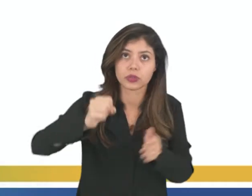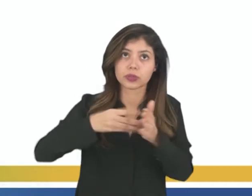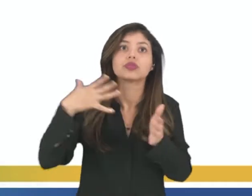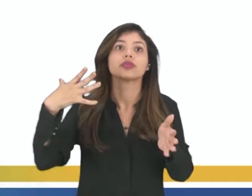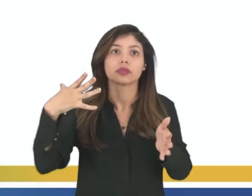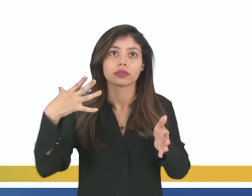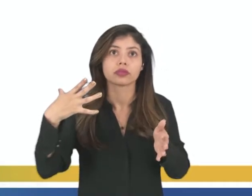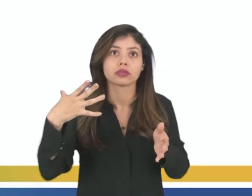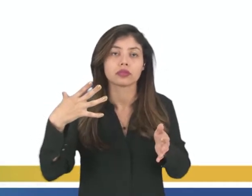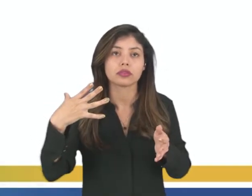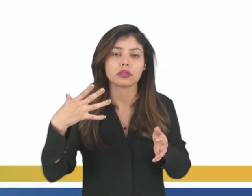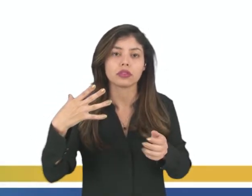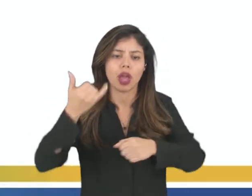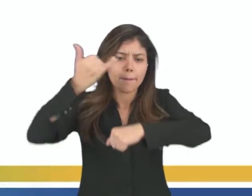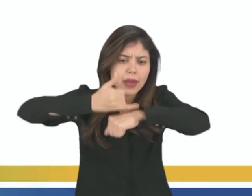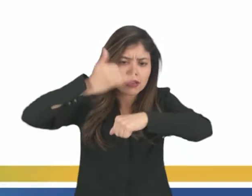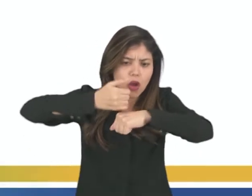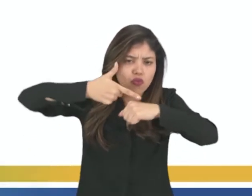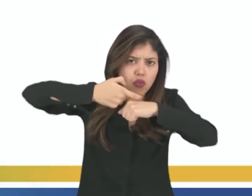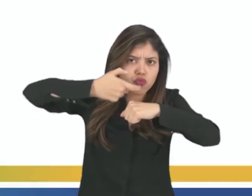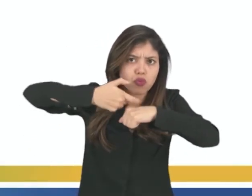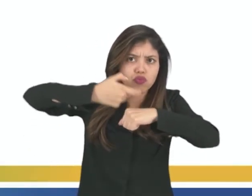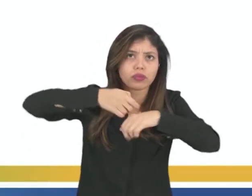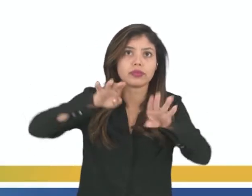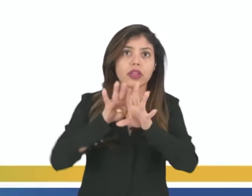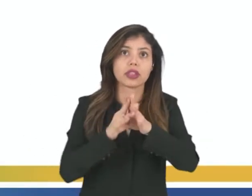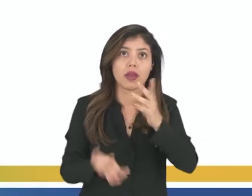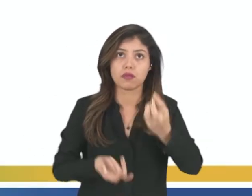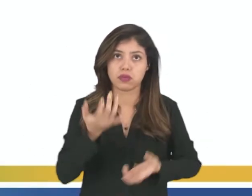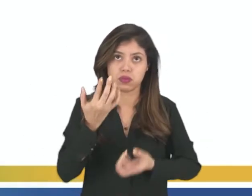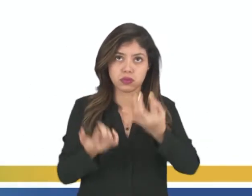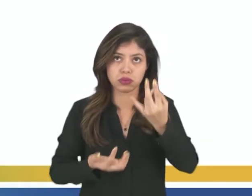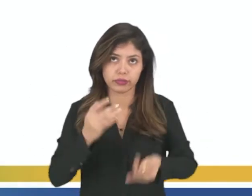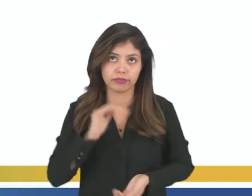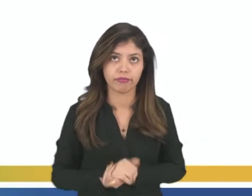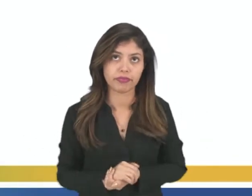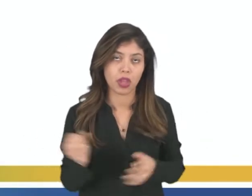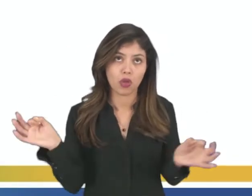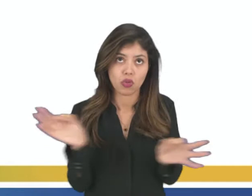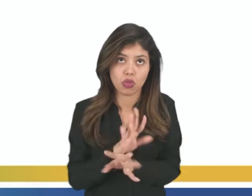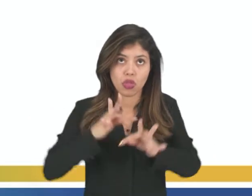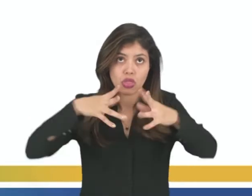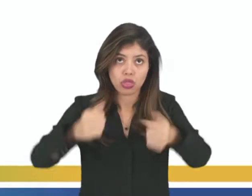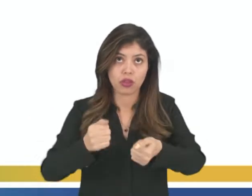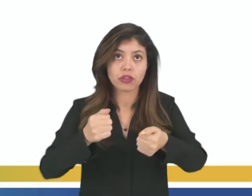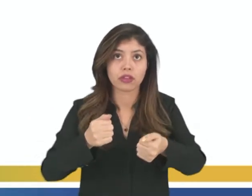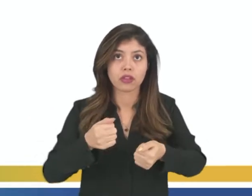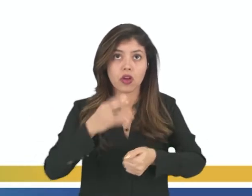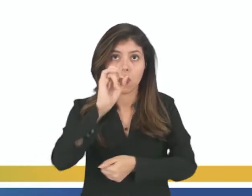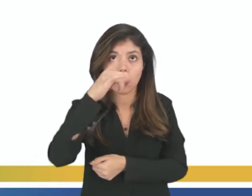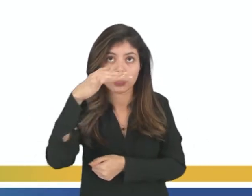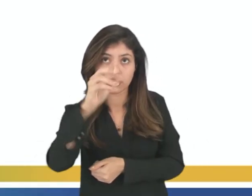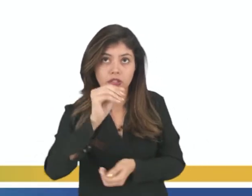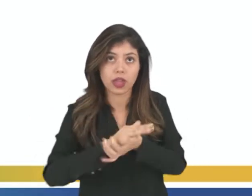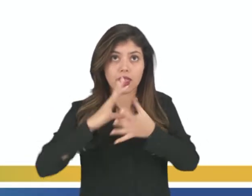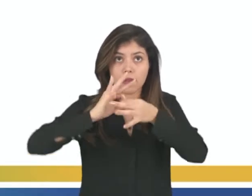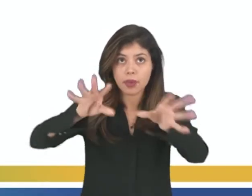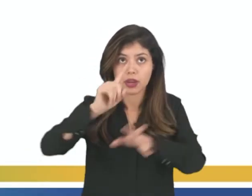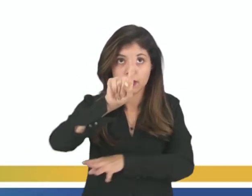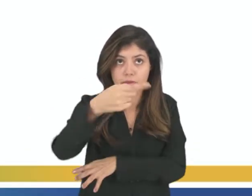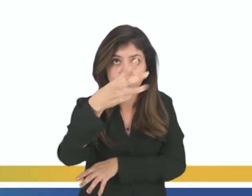operações de soldagem de metais devido à sua natureza inflamável. A combustão completa do gás acetileno com oxigênio